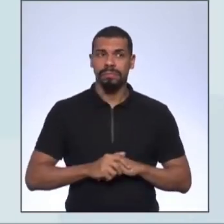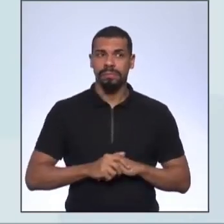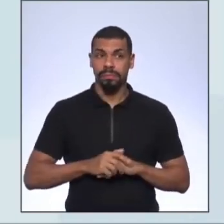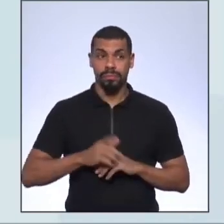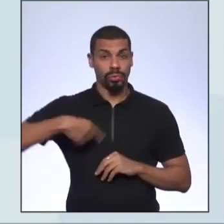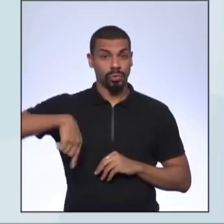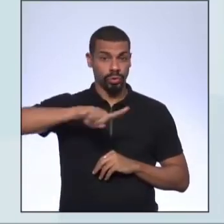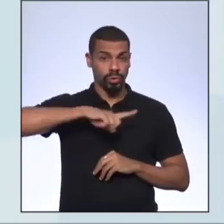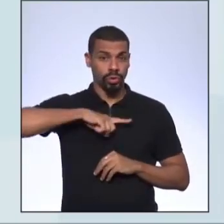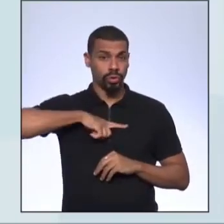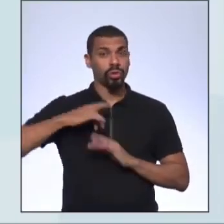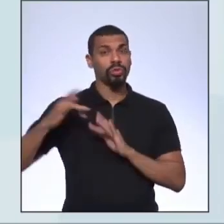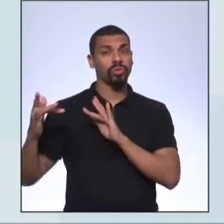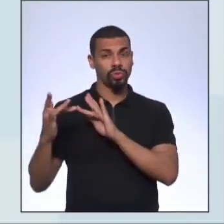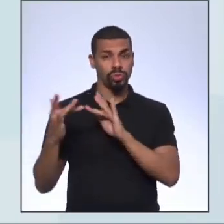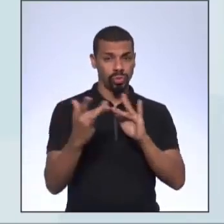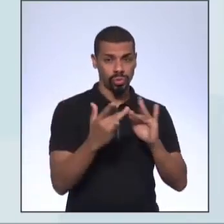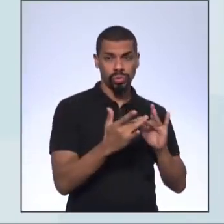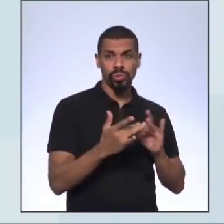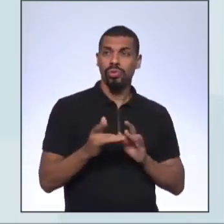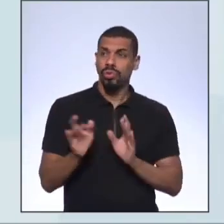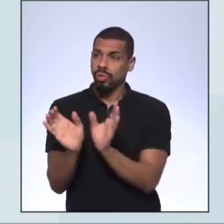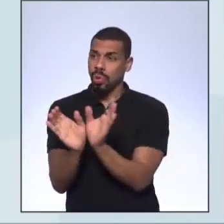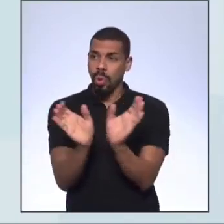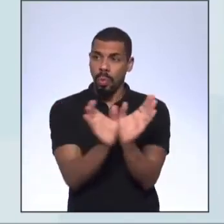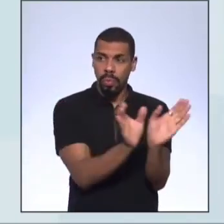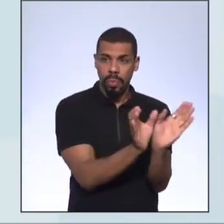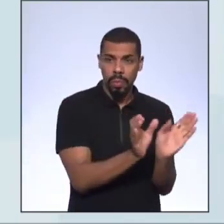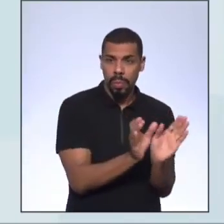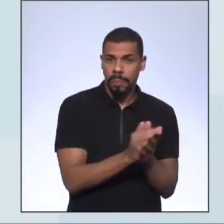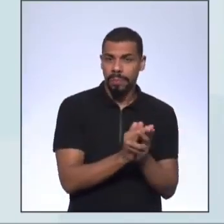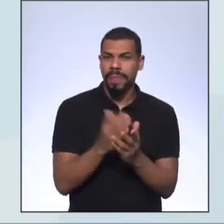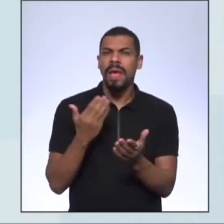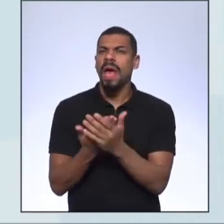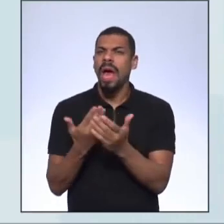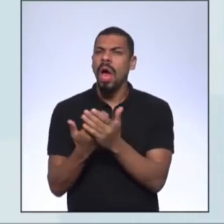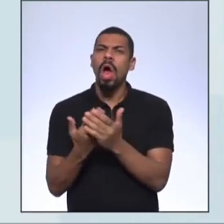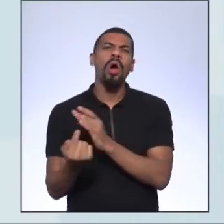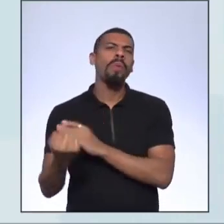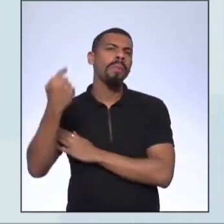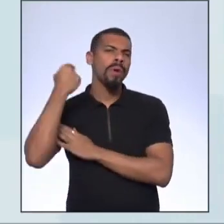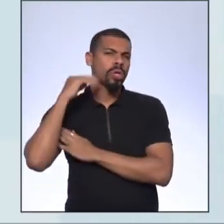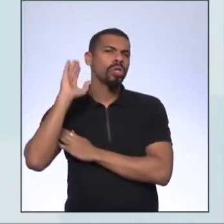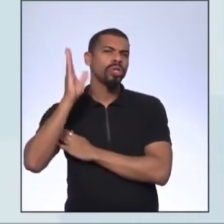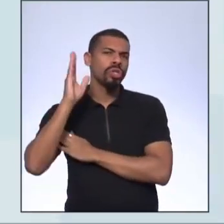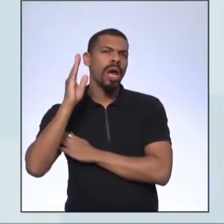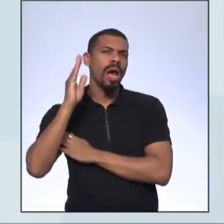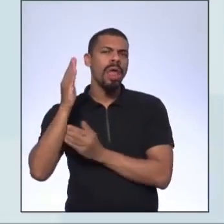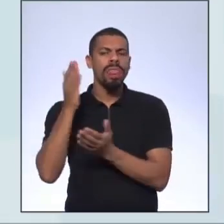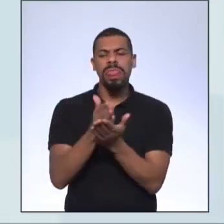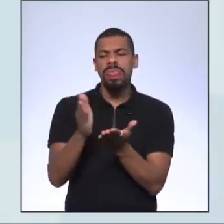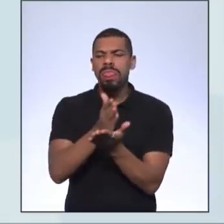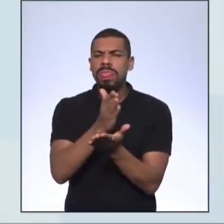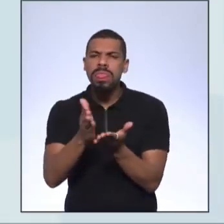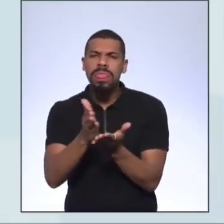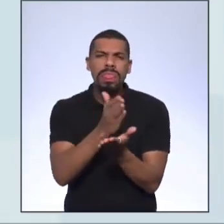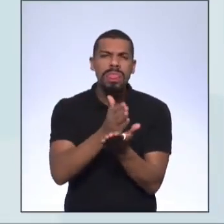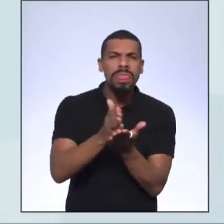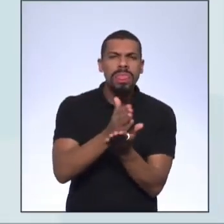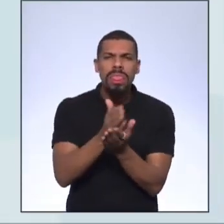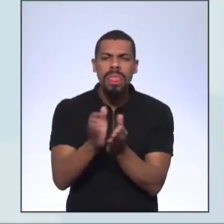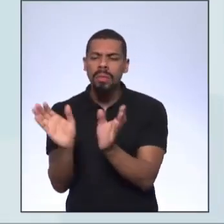realmente ter esse contato aí com esses grupos, né? Então, nas aulas anteriores, a gente viu essa questão de classificação em relação